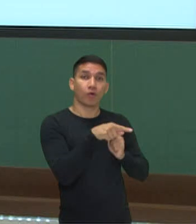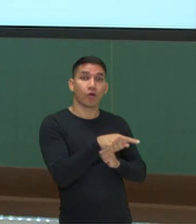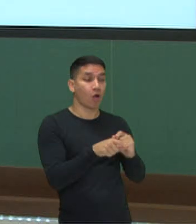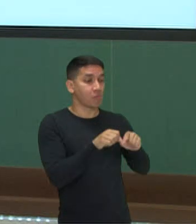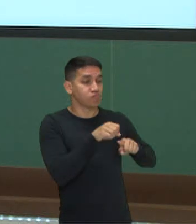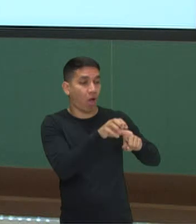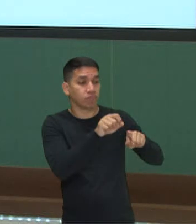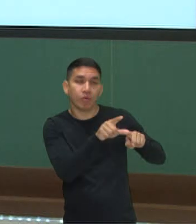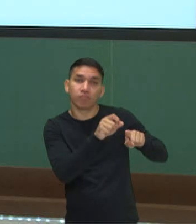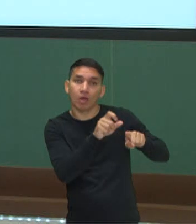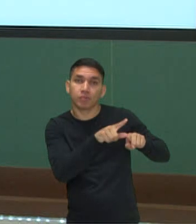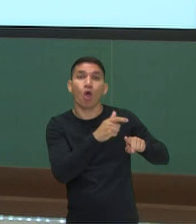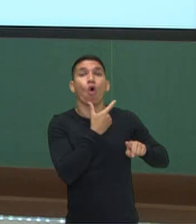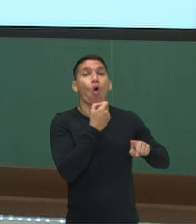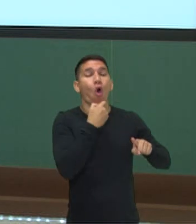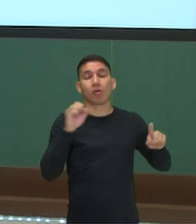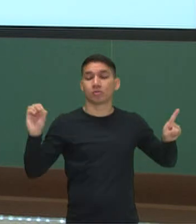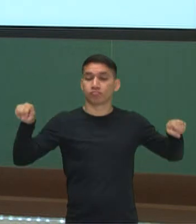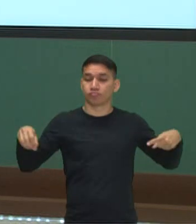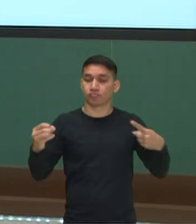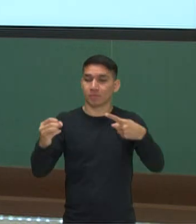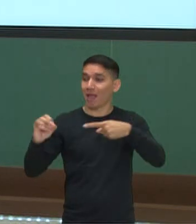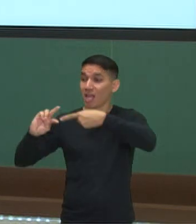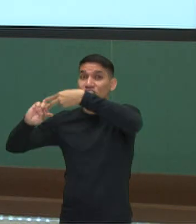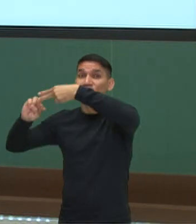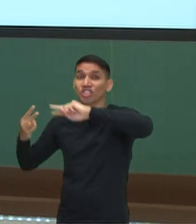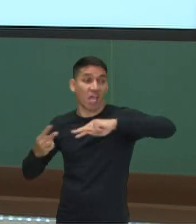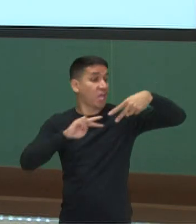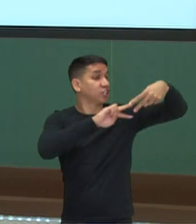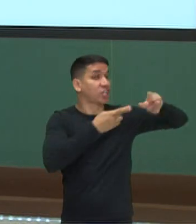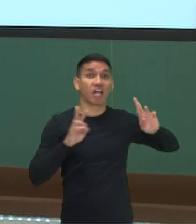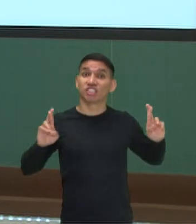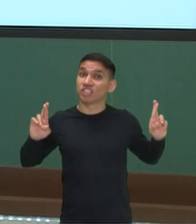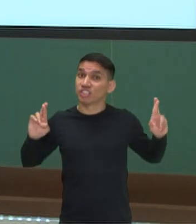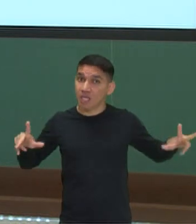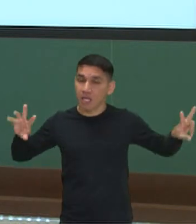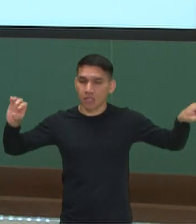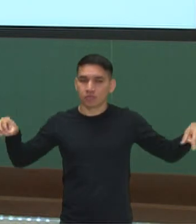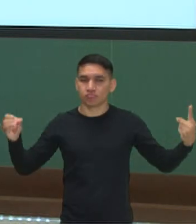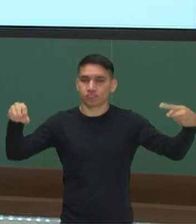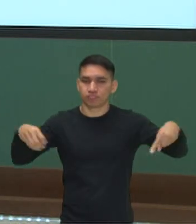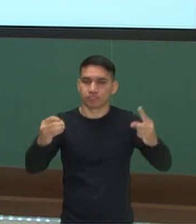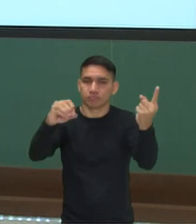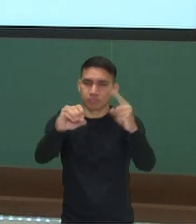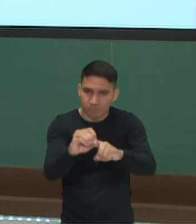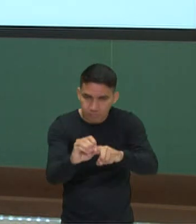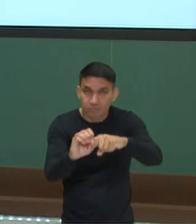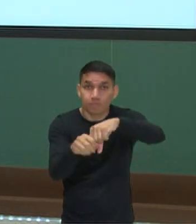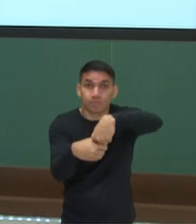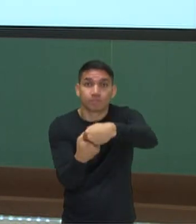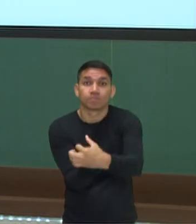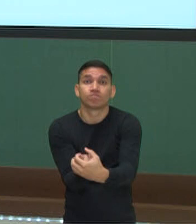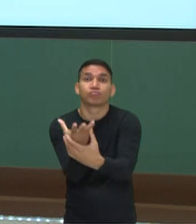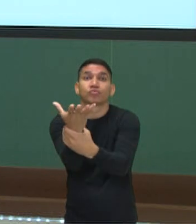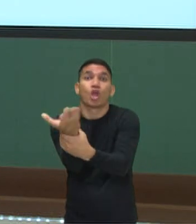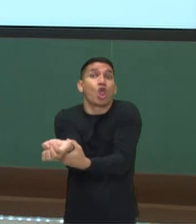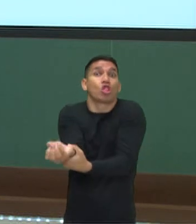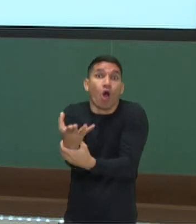homem, nós temos genéticas diferentes se recombinando. E é isso que vai promover